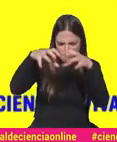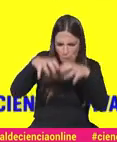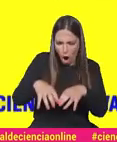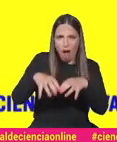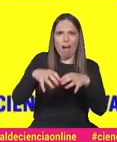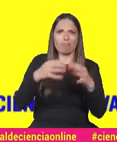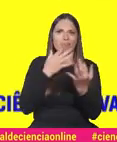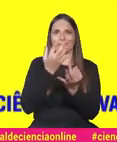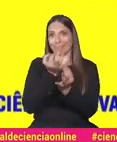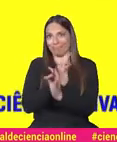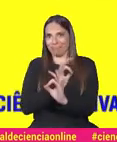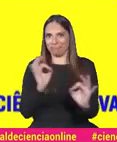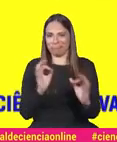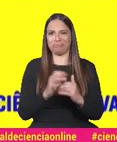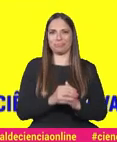realmente, isto é fantástico.